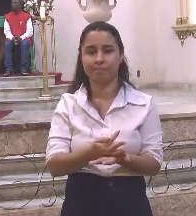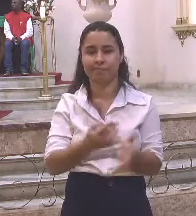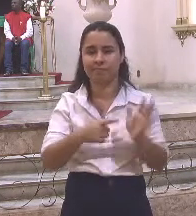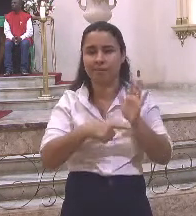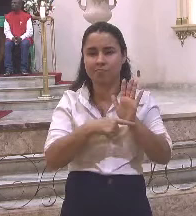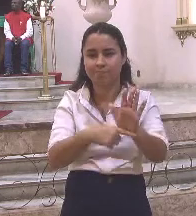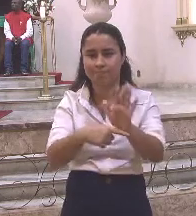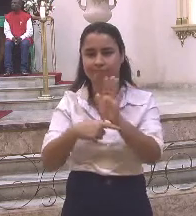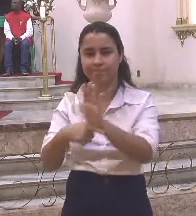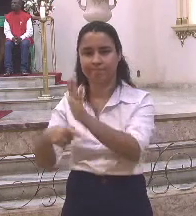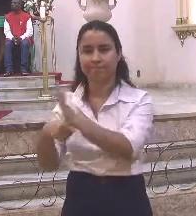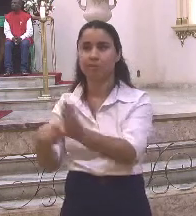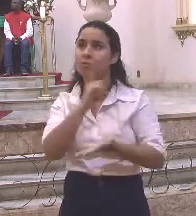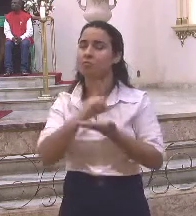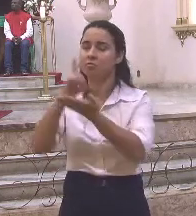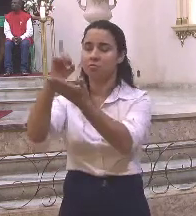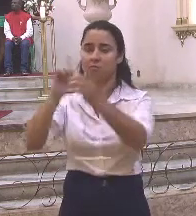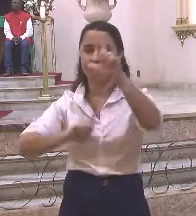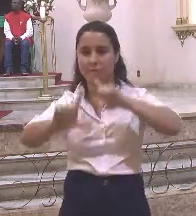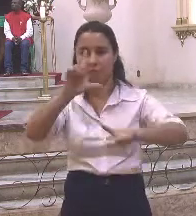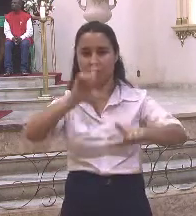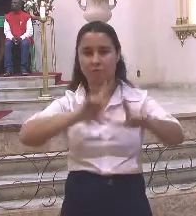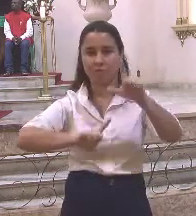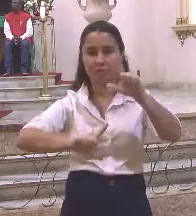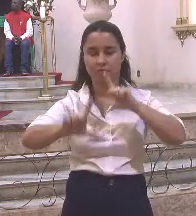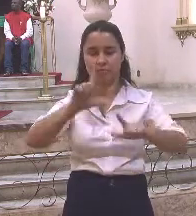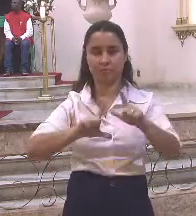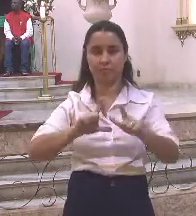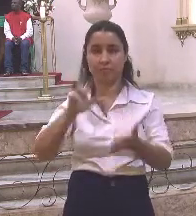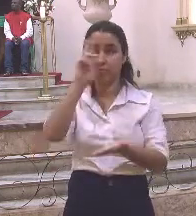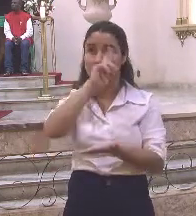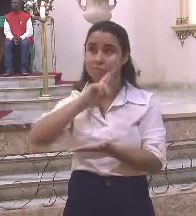Louvado seja nosso Senhor Jesus Cristo.